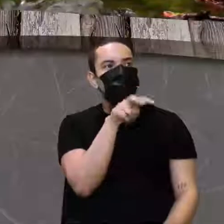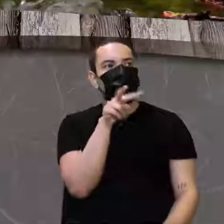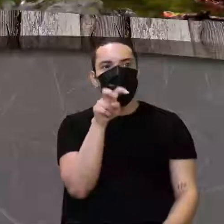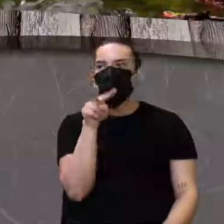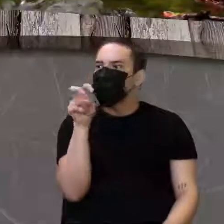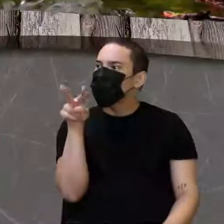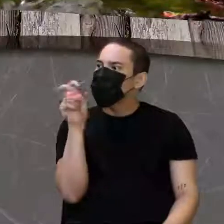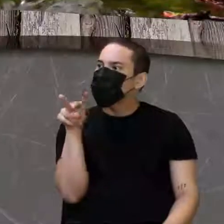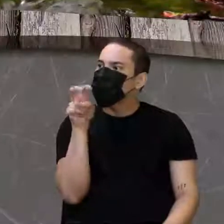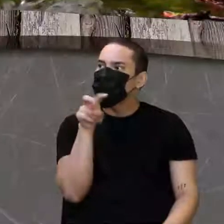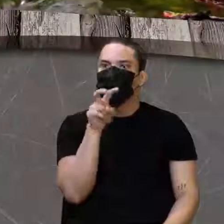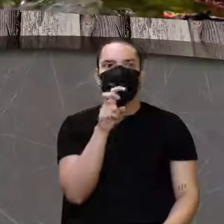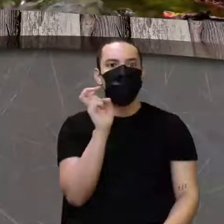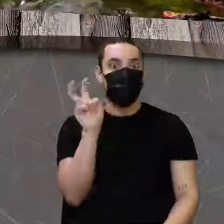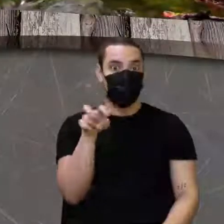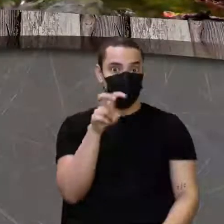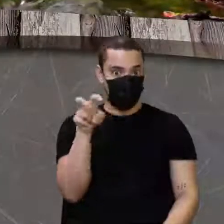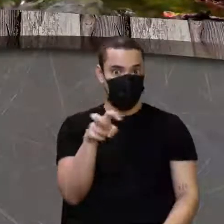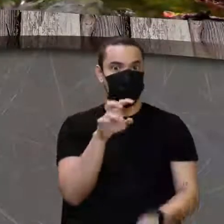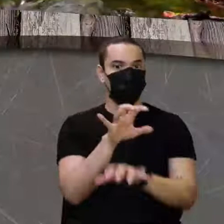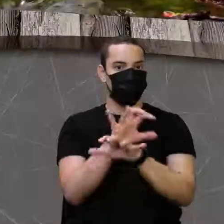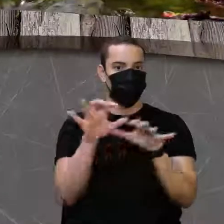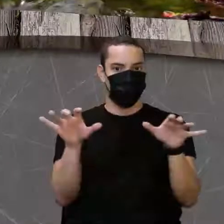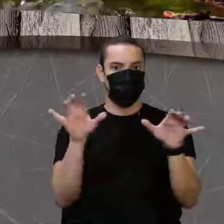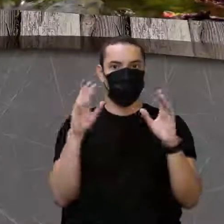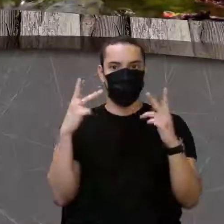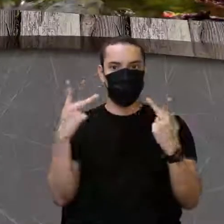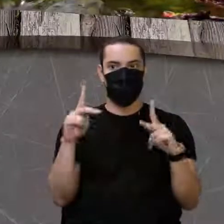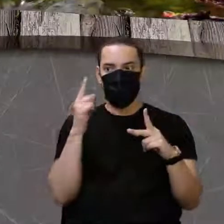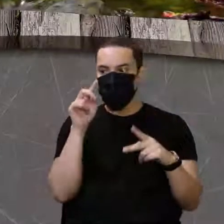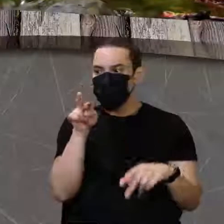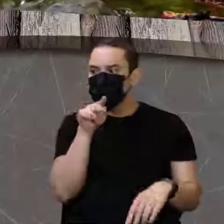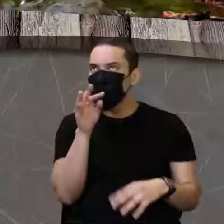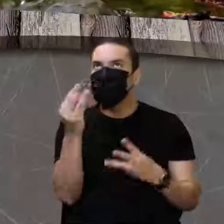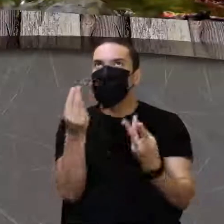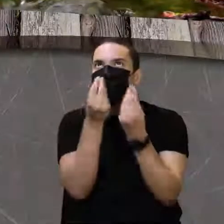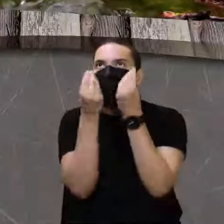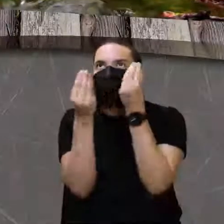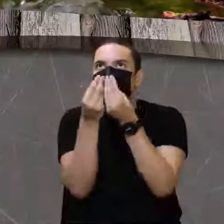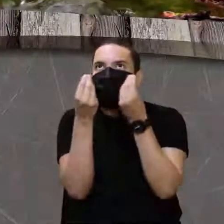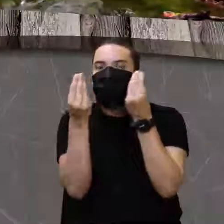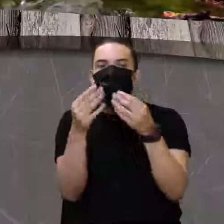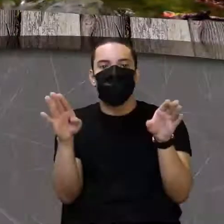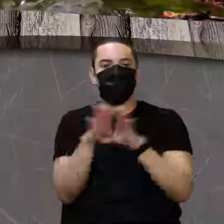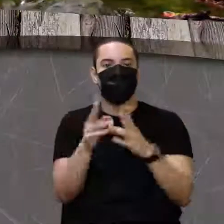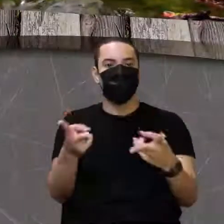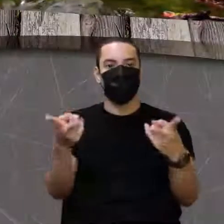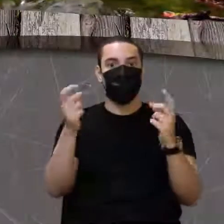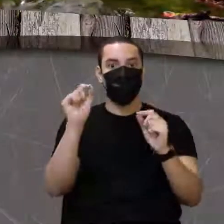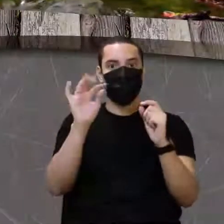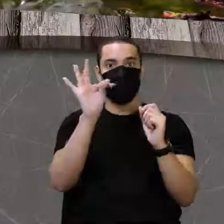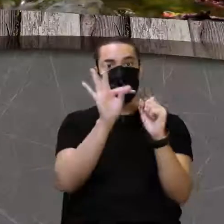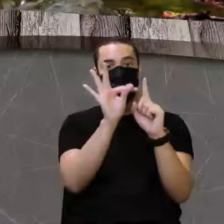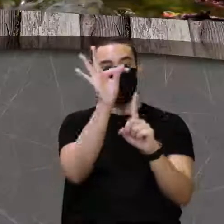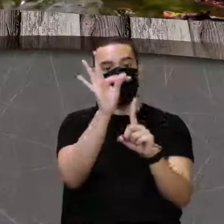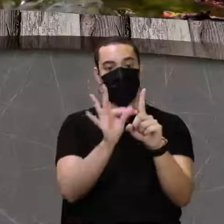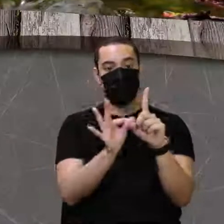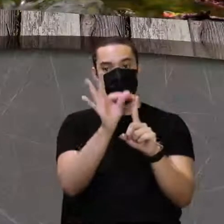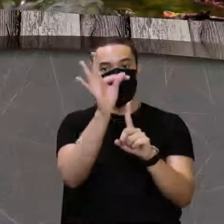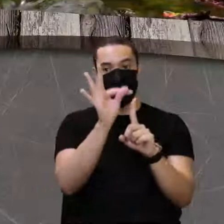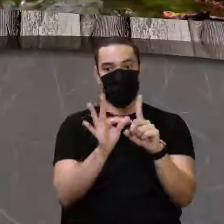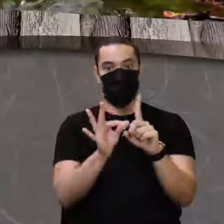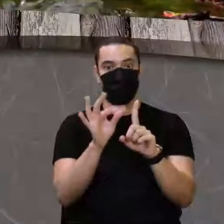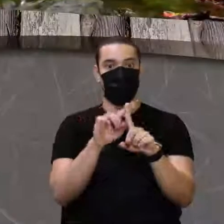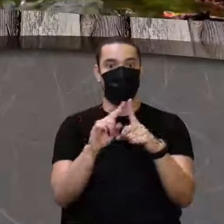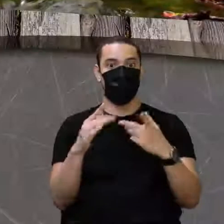captando todas as partículas do meio. E também percebem a temperatura. Só que